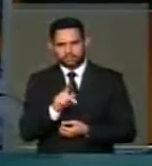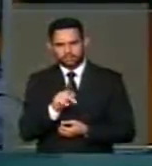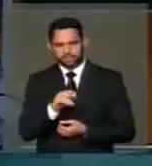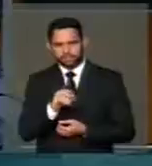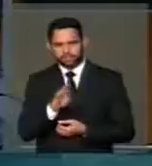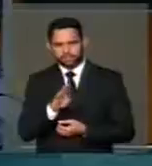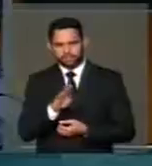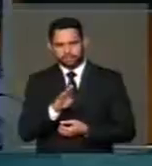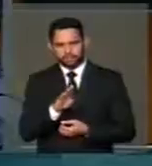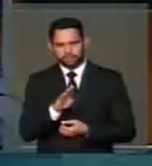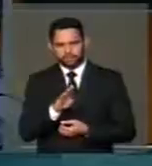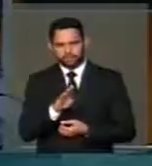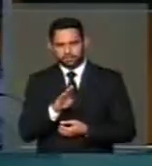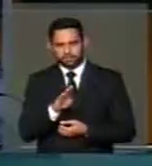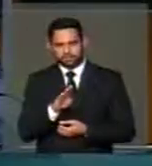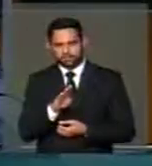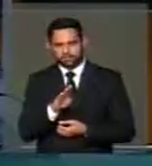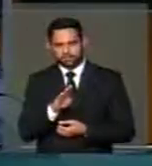PSDB.